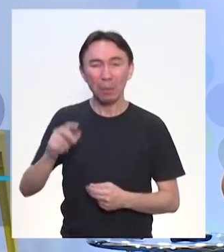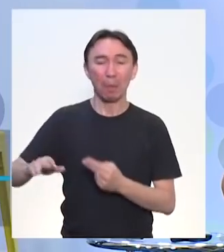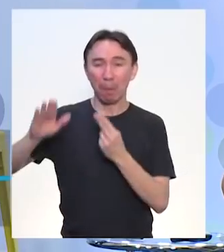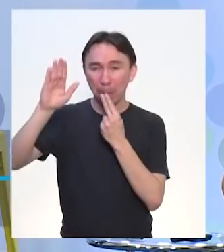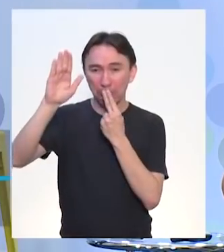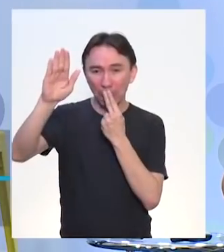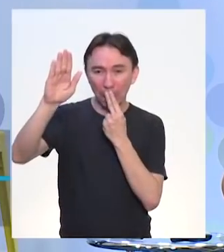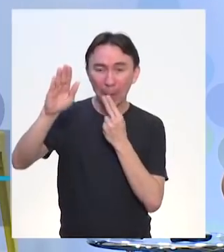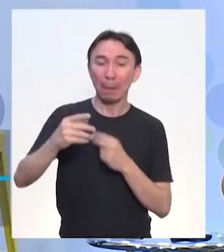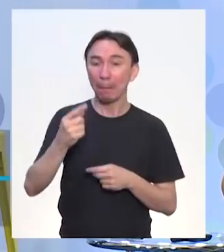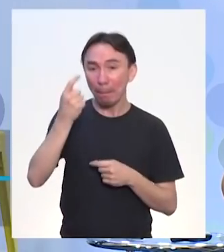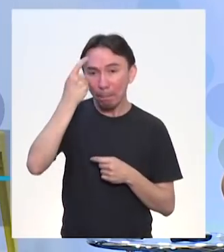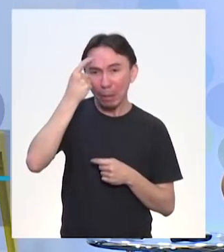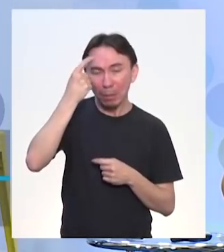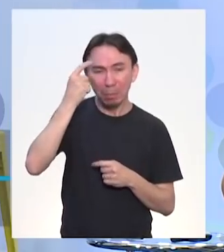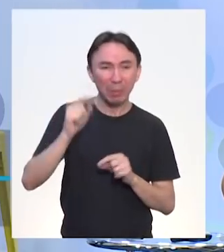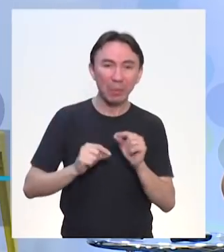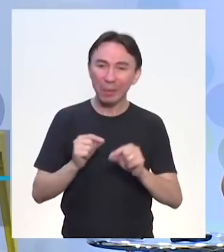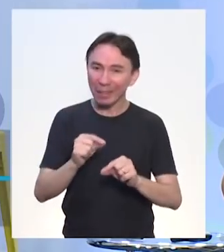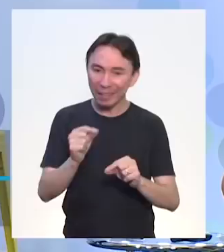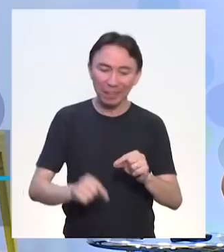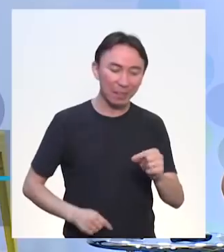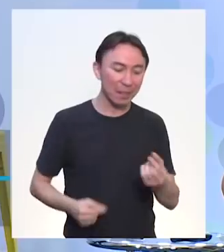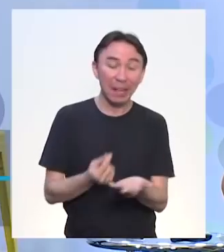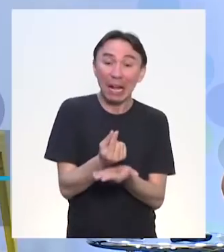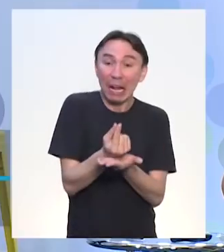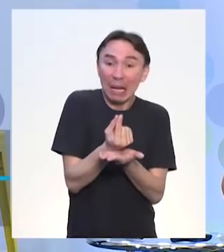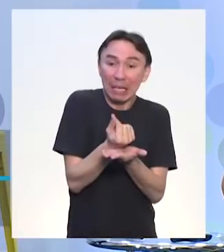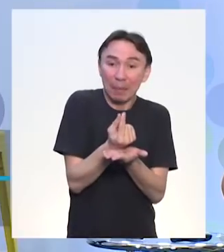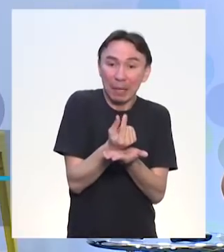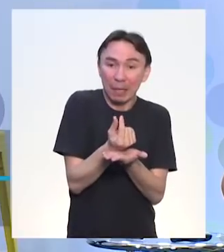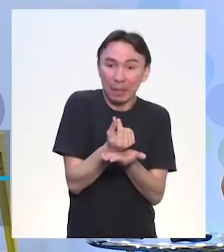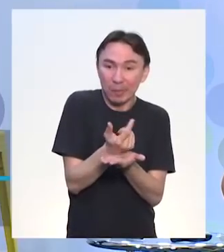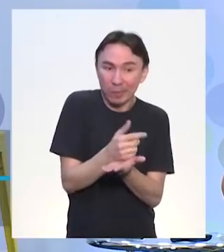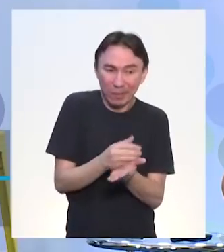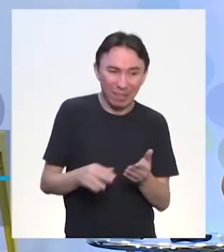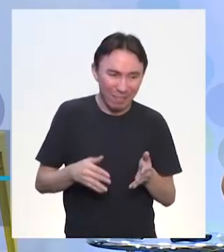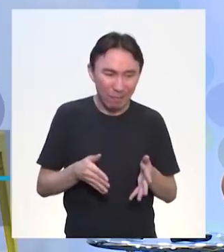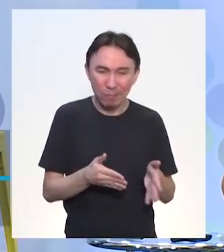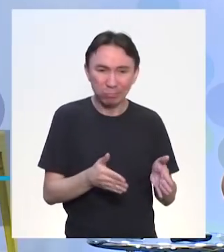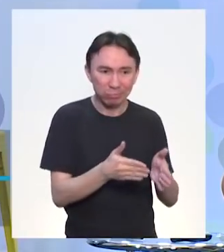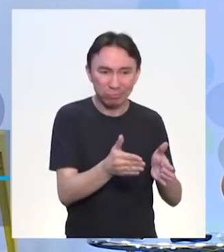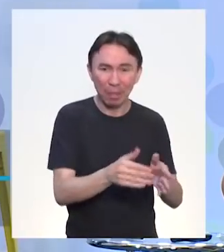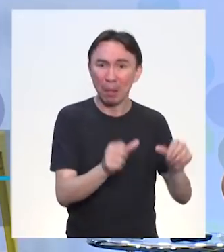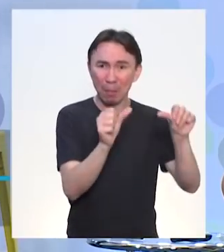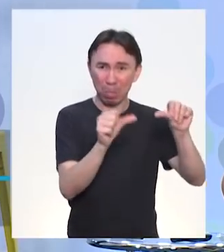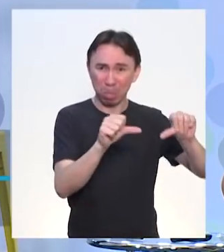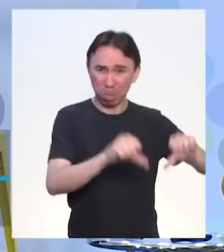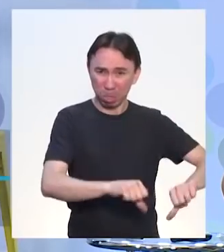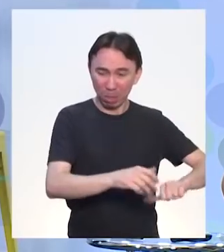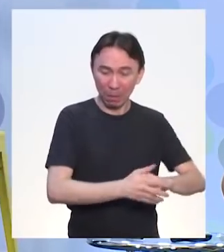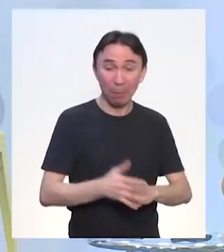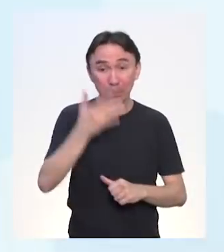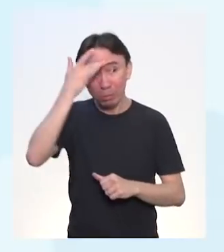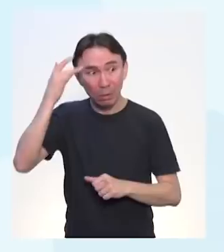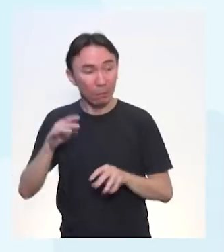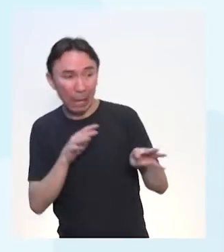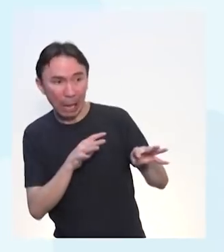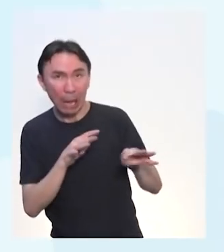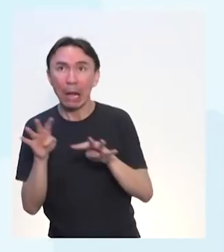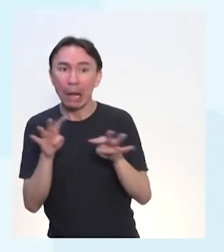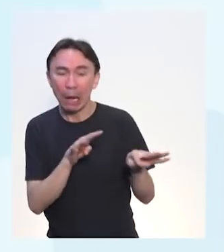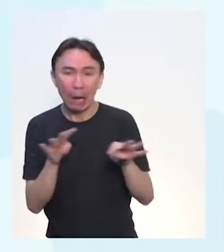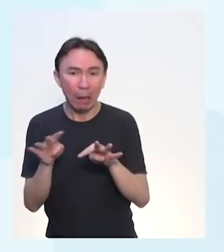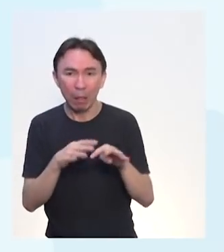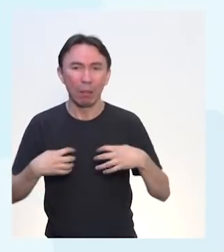terrível, e isso vai fazer com que a angústia das pessoas seja potencializada. Vamos colocar aqui na tela as